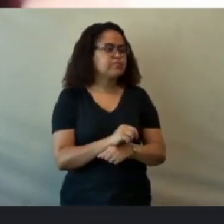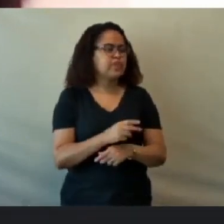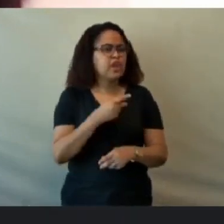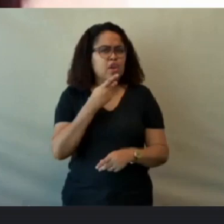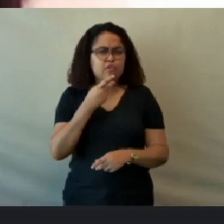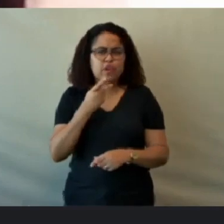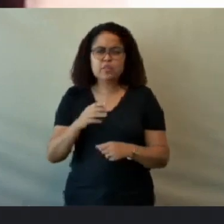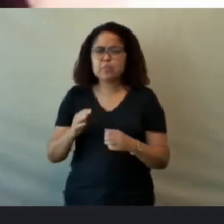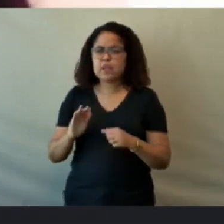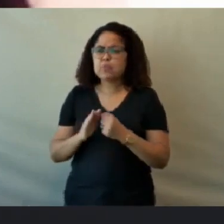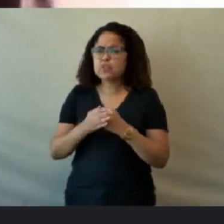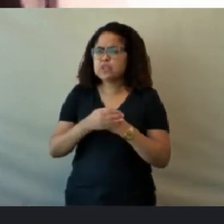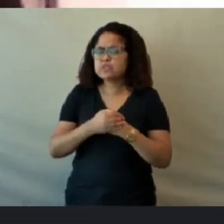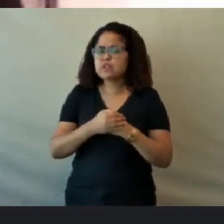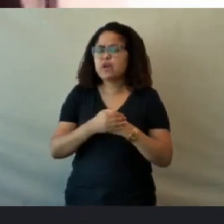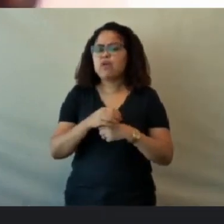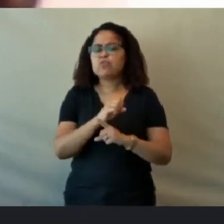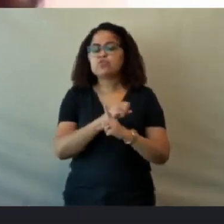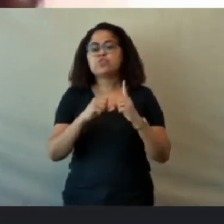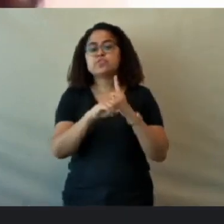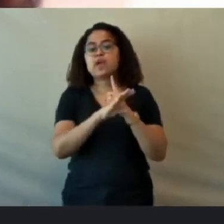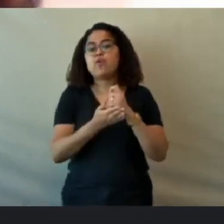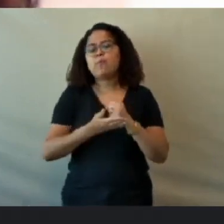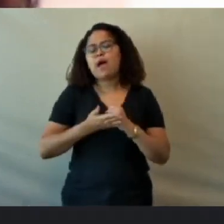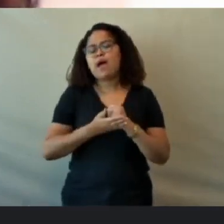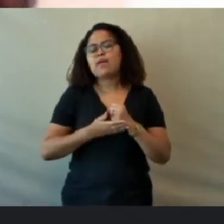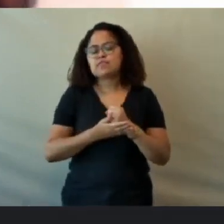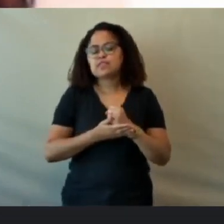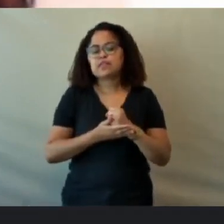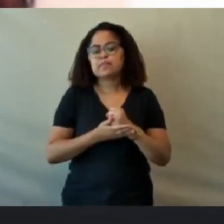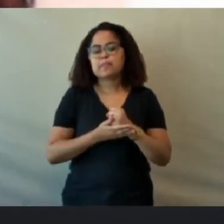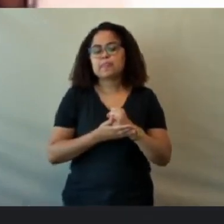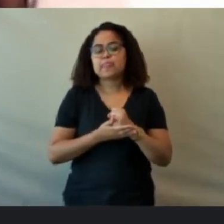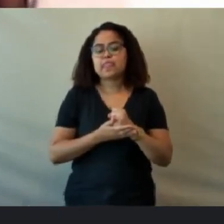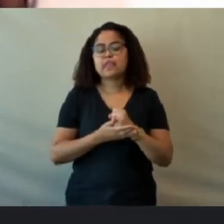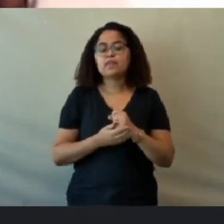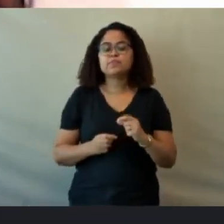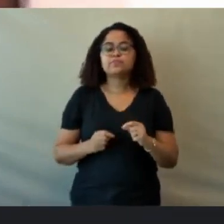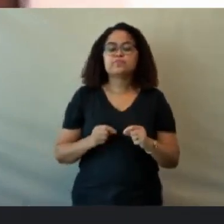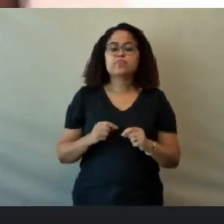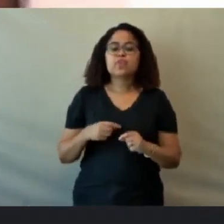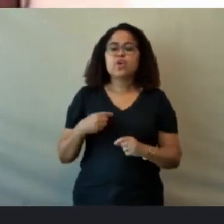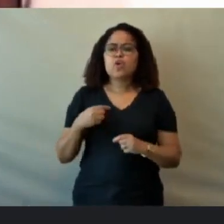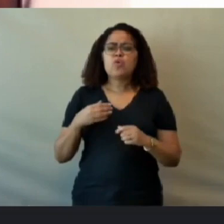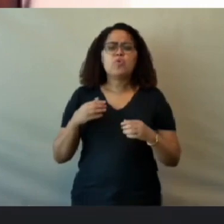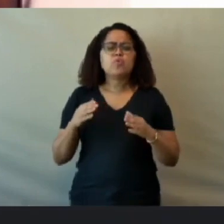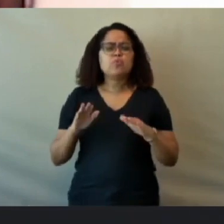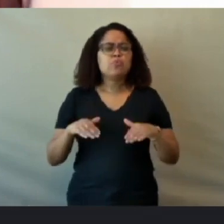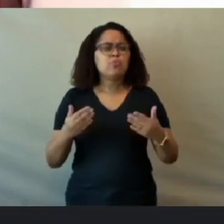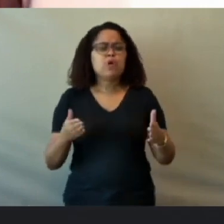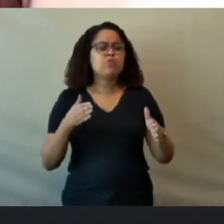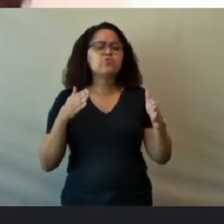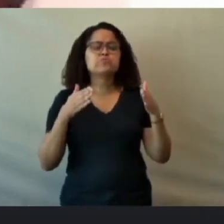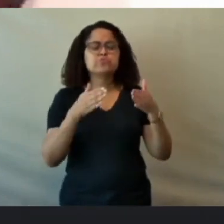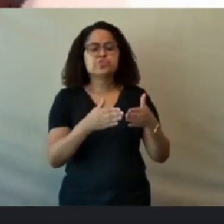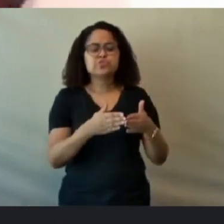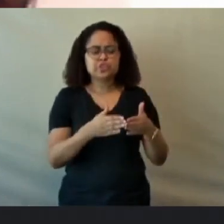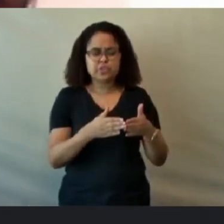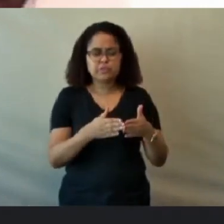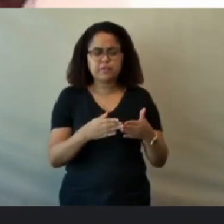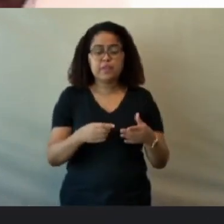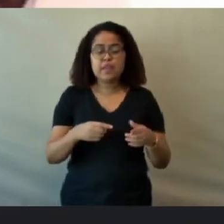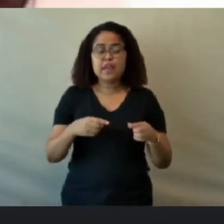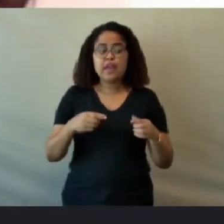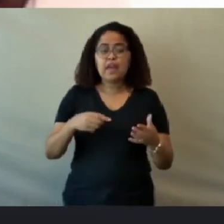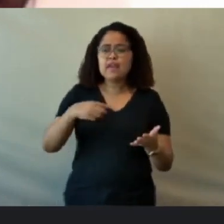trabalha na prevenção. A gente, na proteção social básica, o nosso objetivo é incidir sobre as vulnerabilidades de